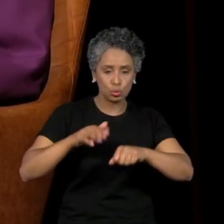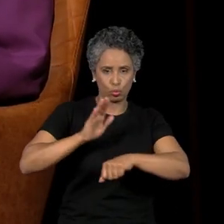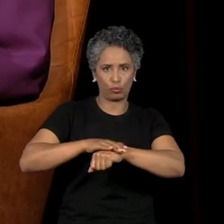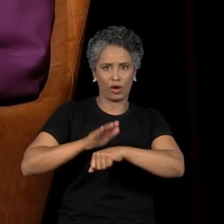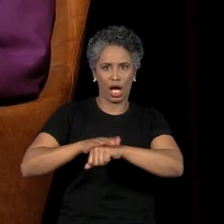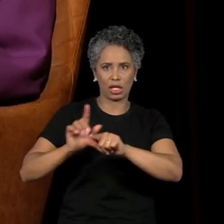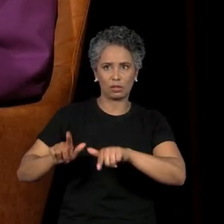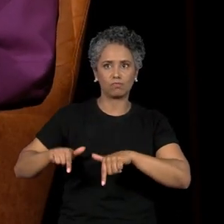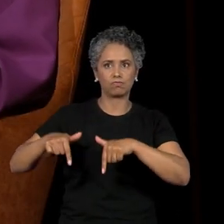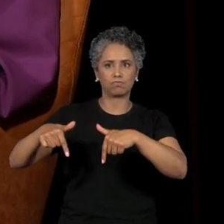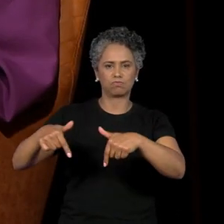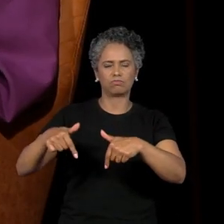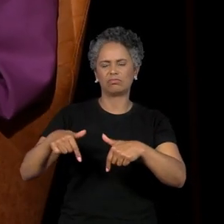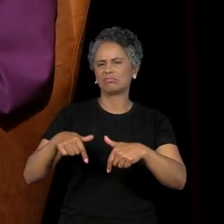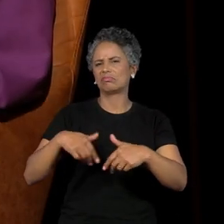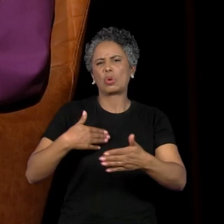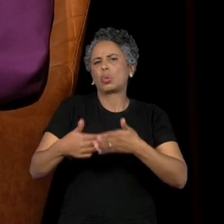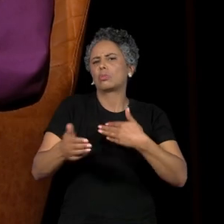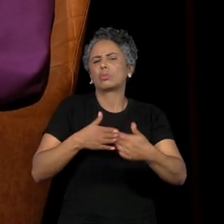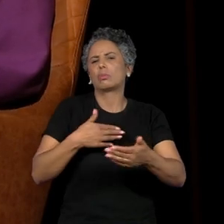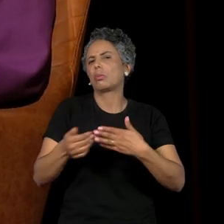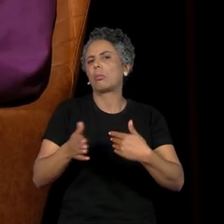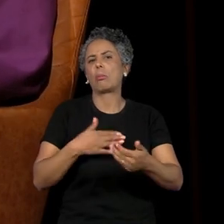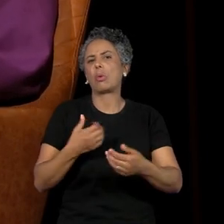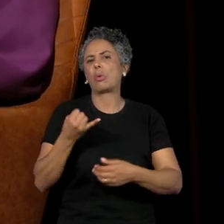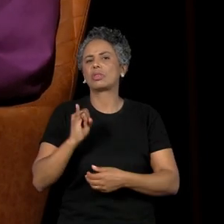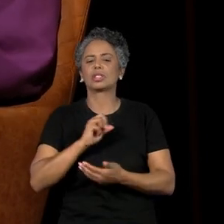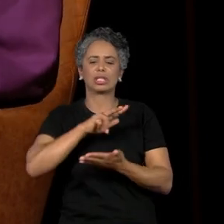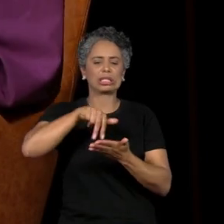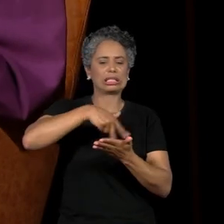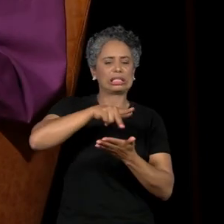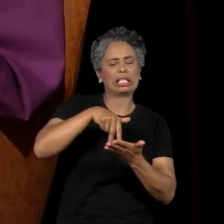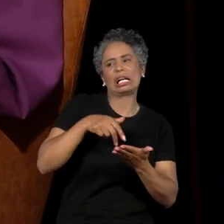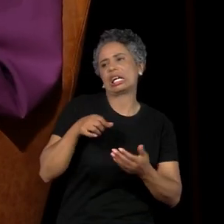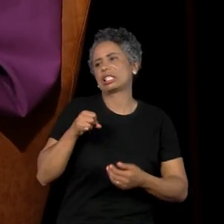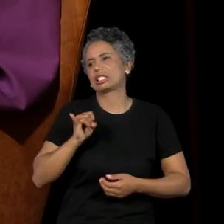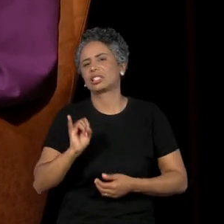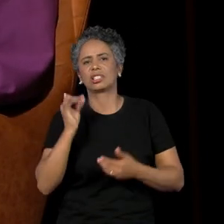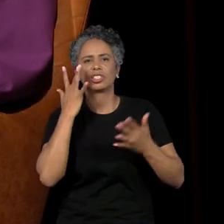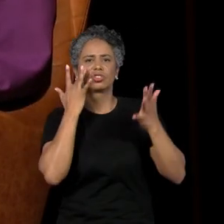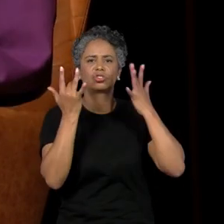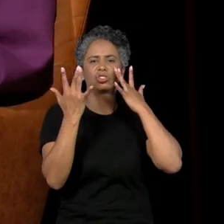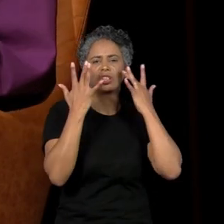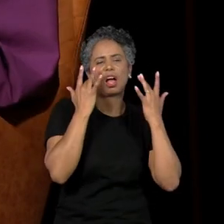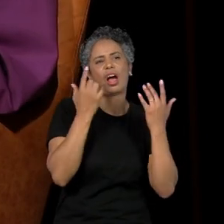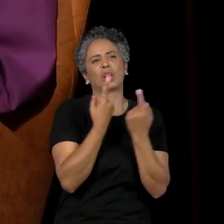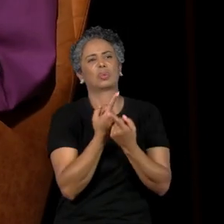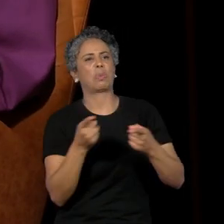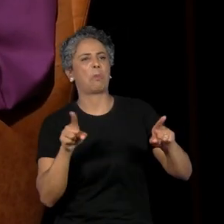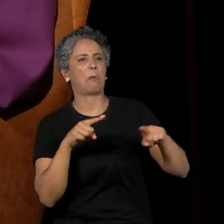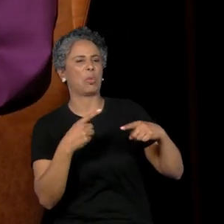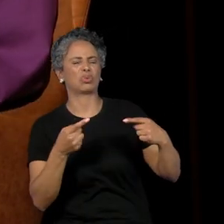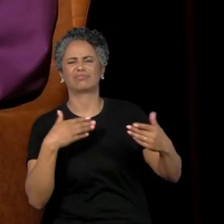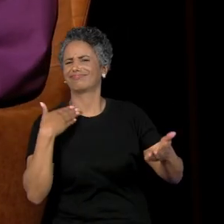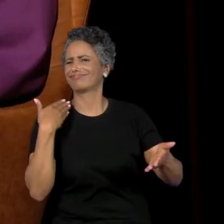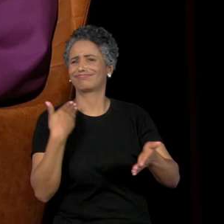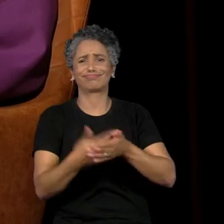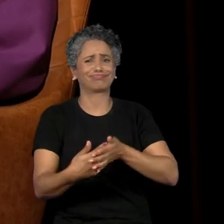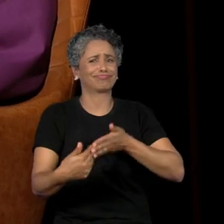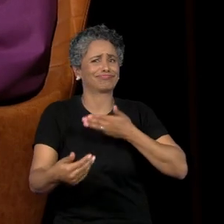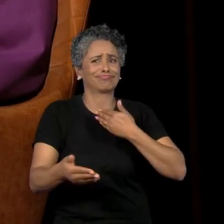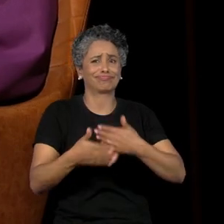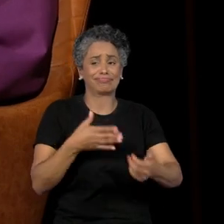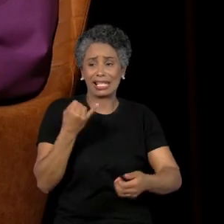que dança, teatro, música, pedreiro, casa, tudo isso, se